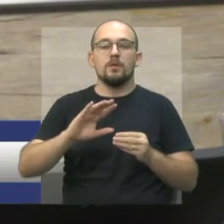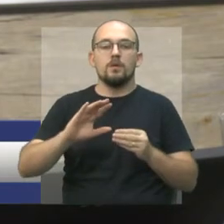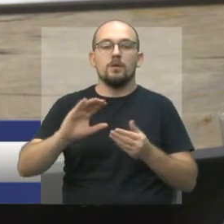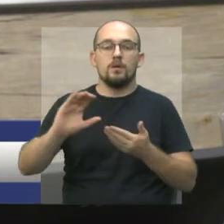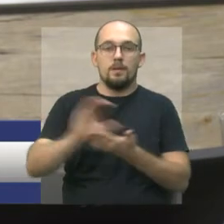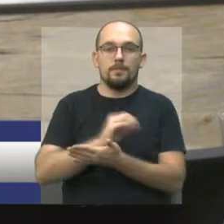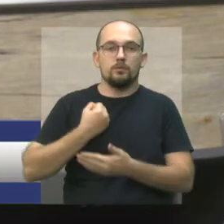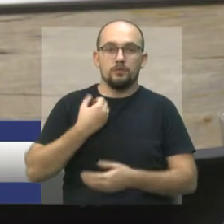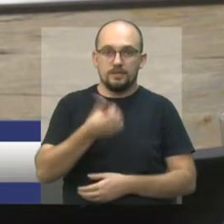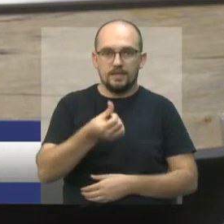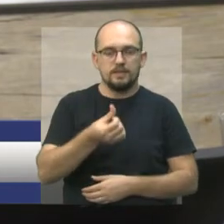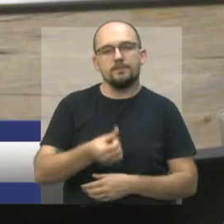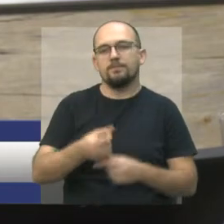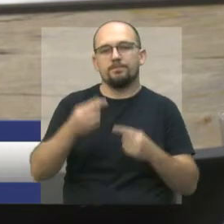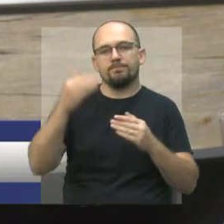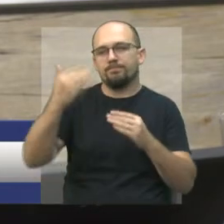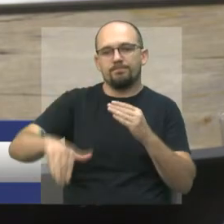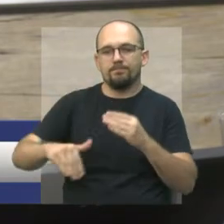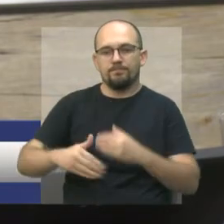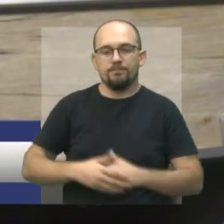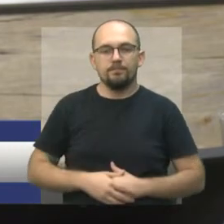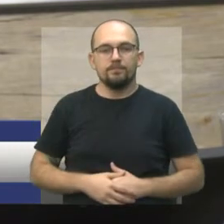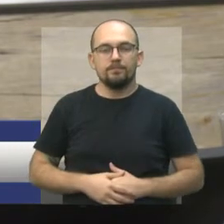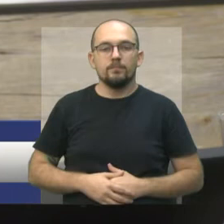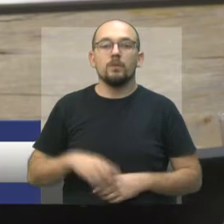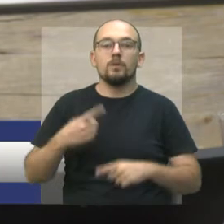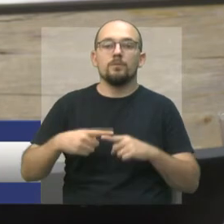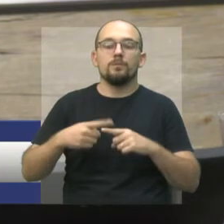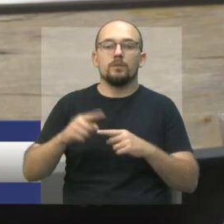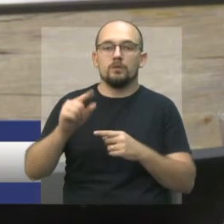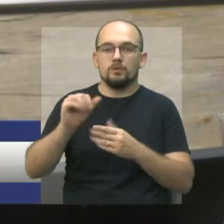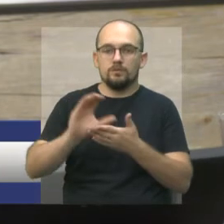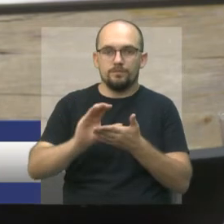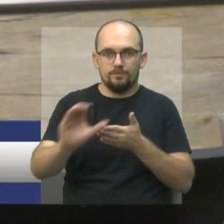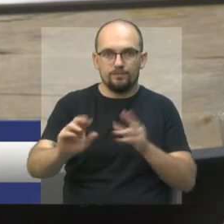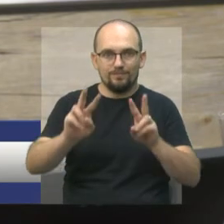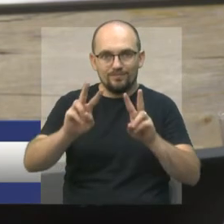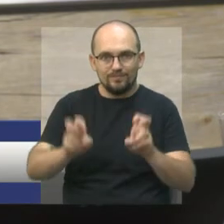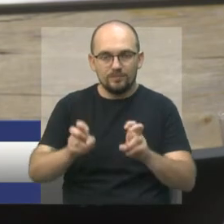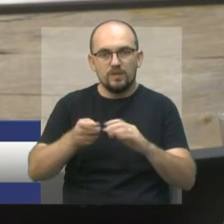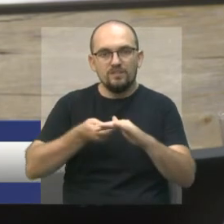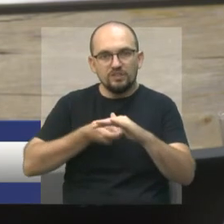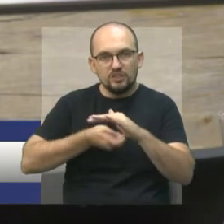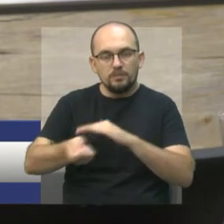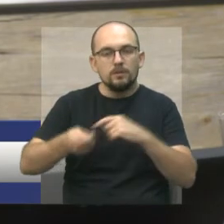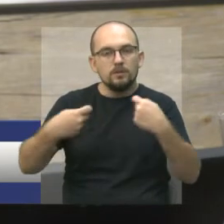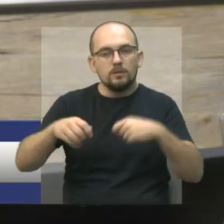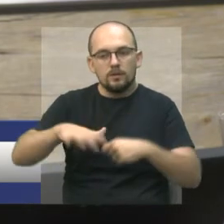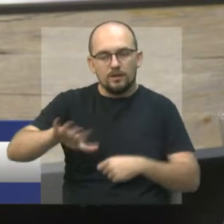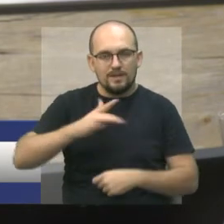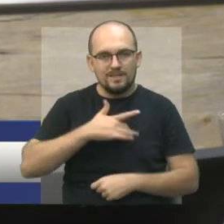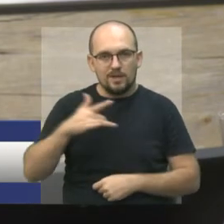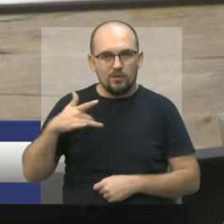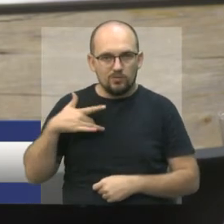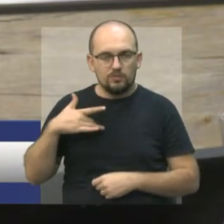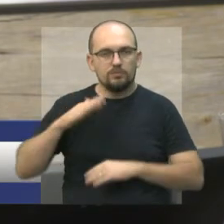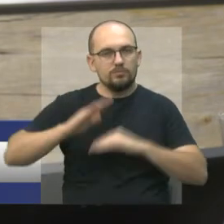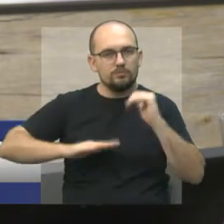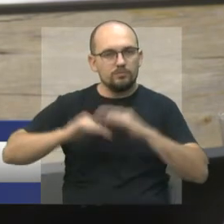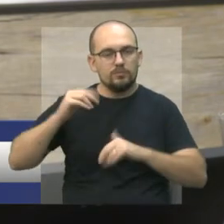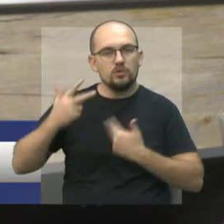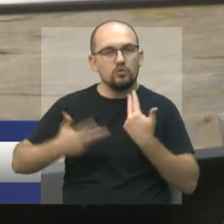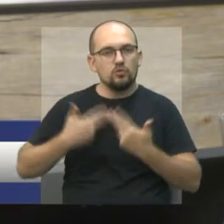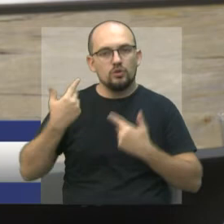6, contrário. Vez que a destinação de recursos à promoção dos investimentos necessários na saúde para a realização de